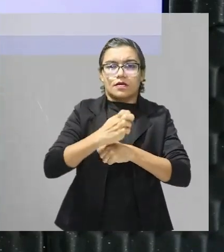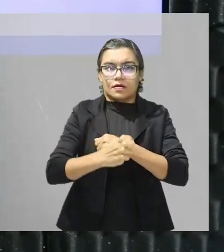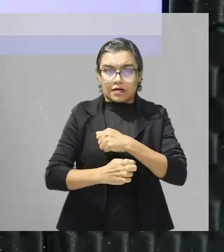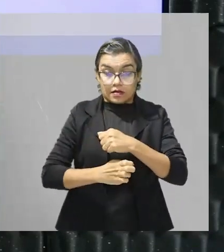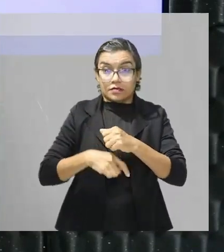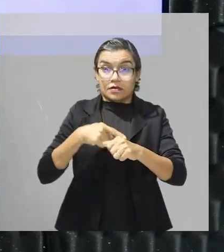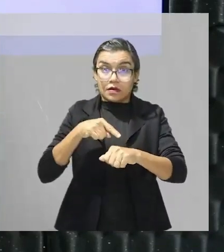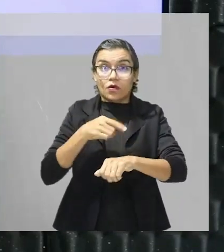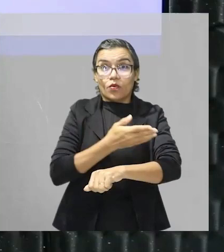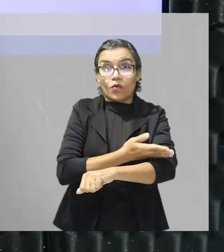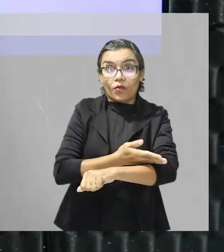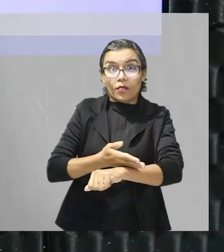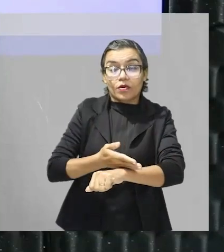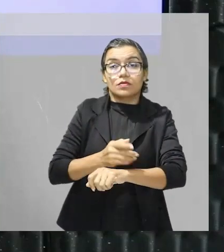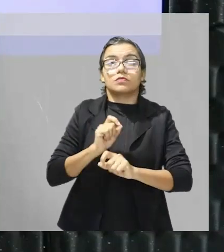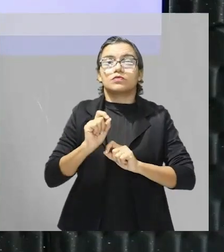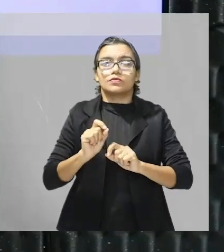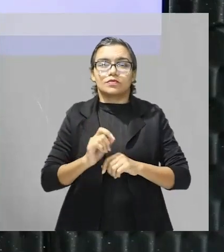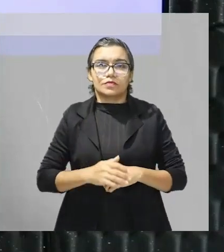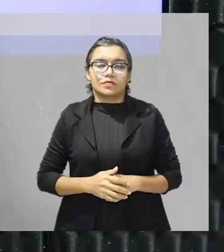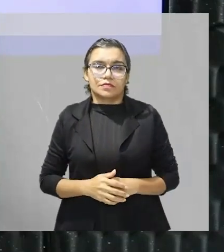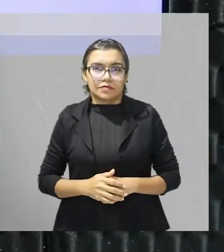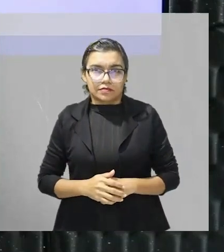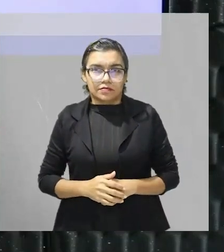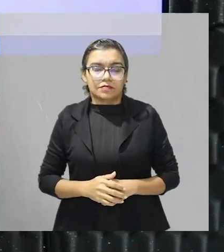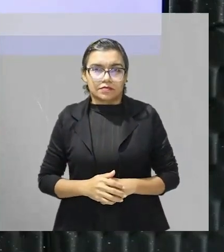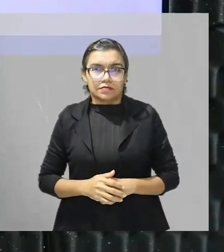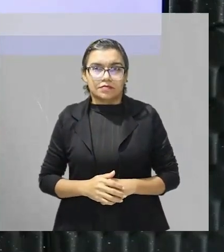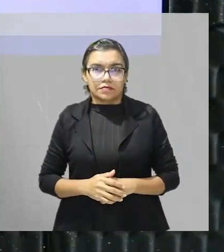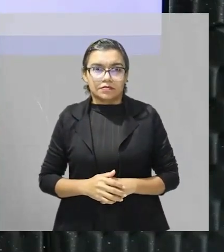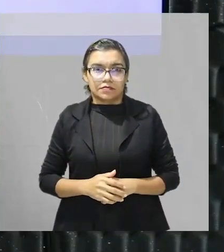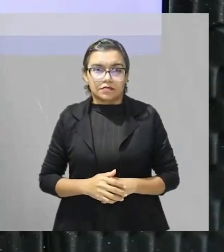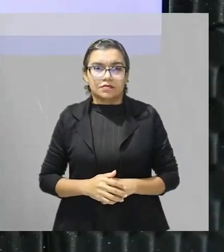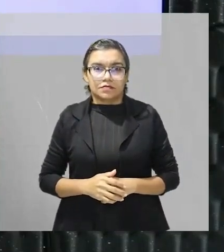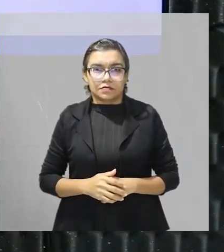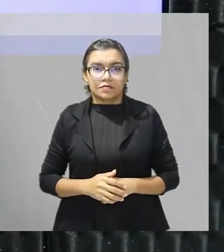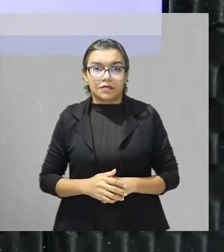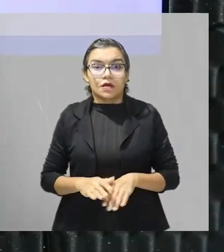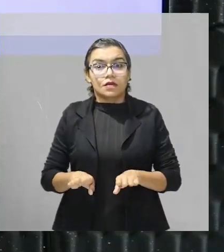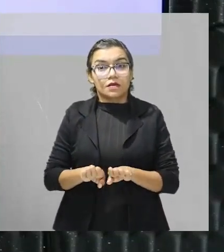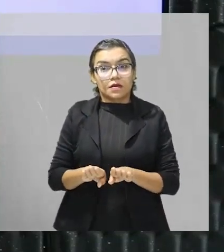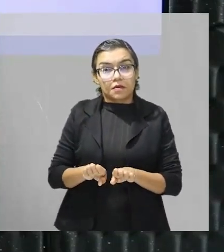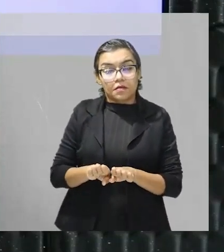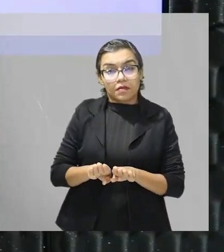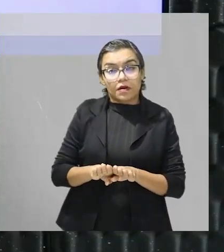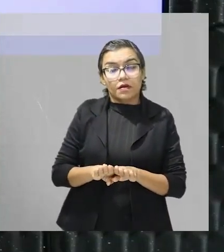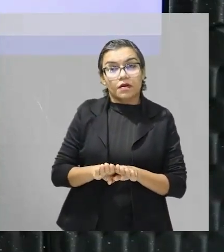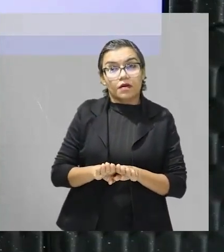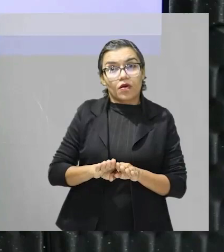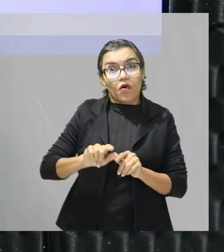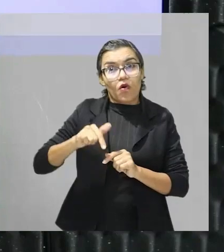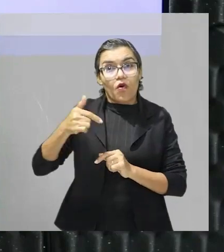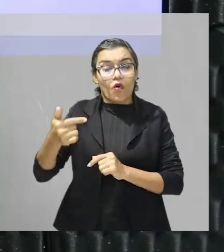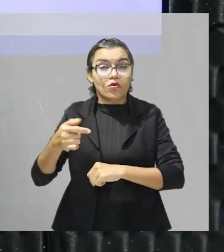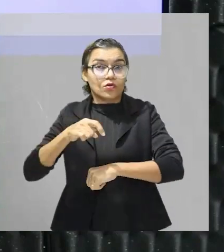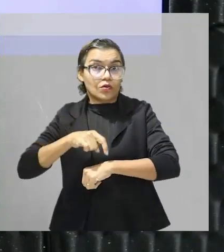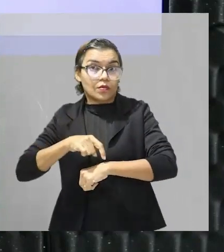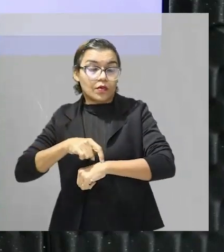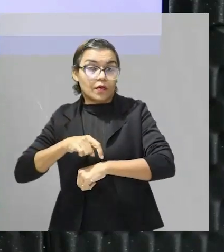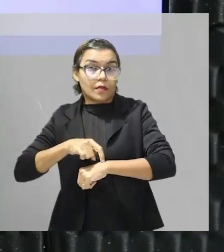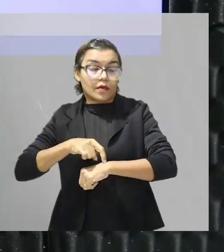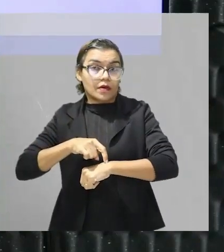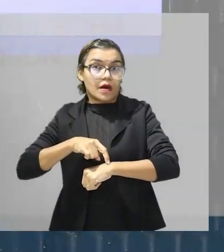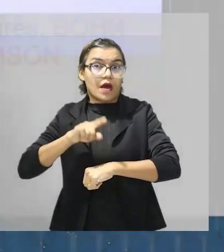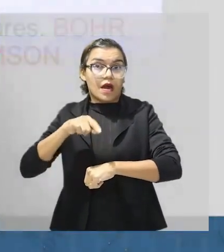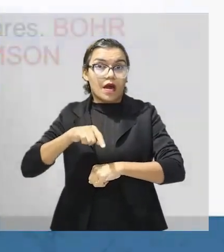comportamento de um comportamento corpuscular e outra hora um comportamento de onda